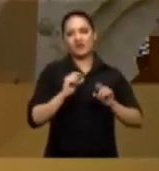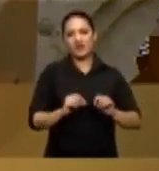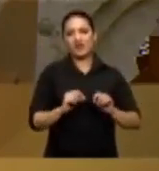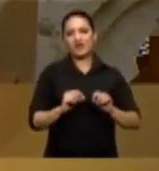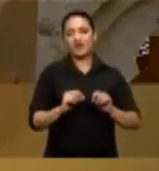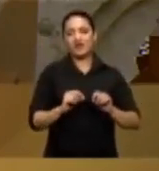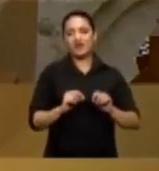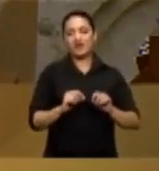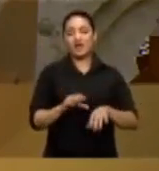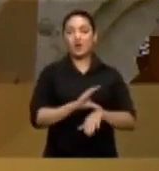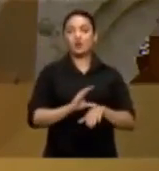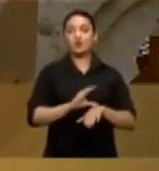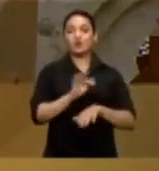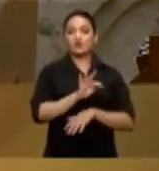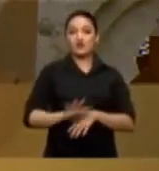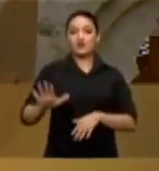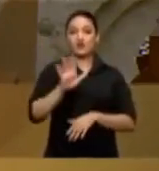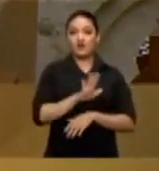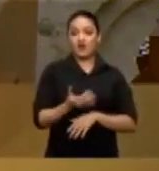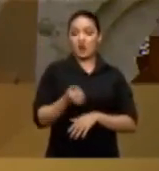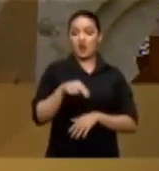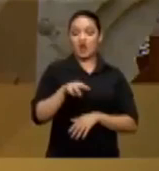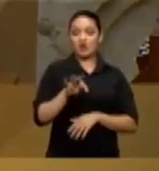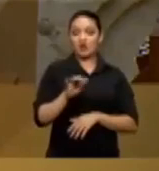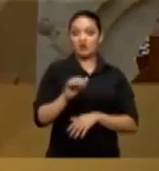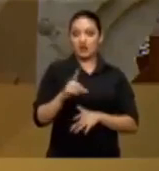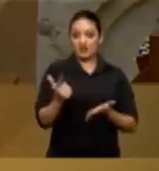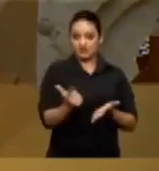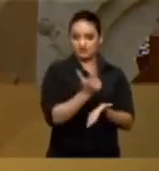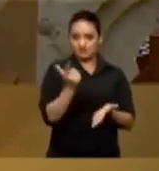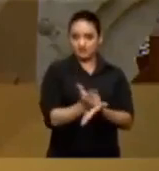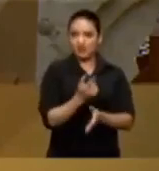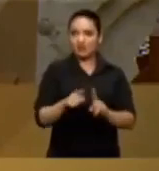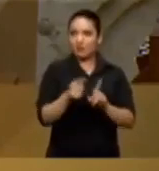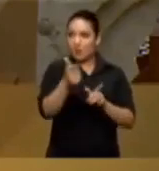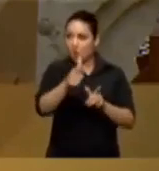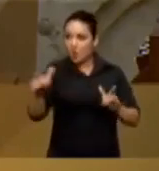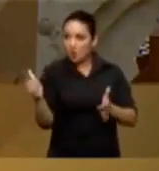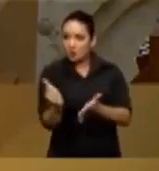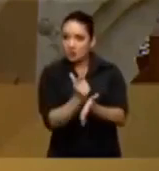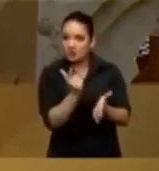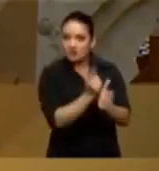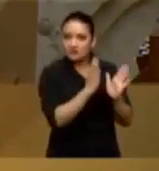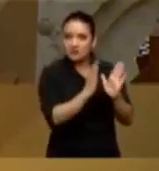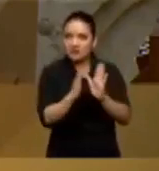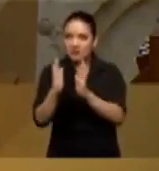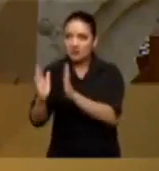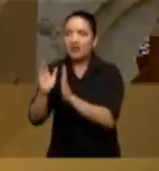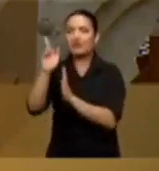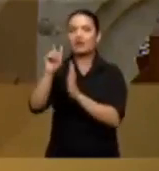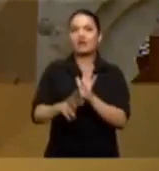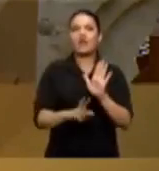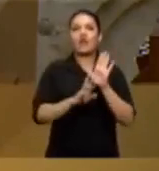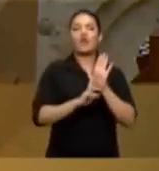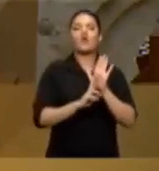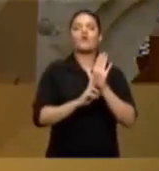Vossa Excelência, entre tantas outras publicações que permanecem como referência